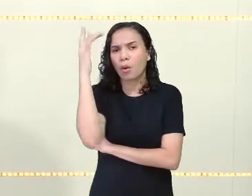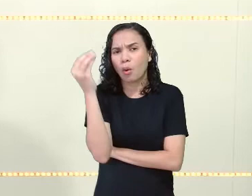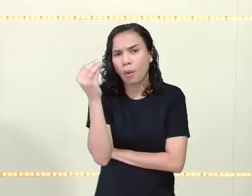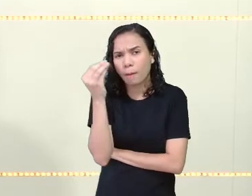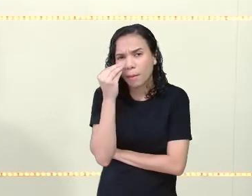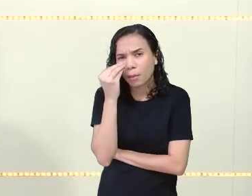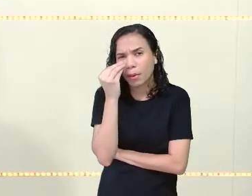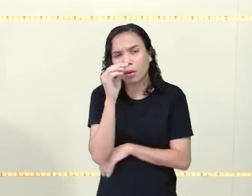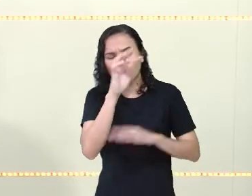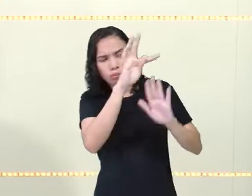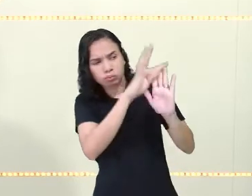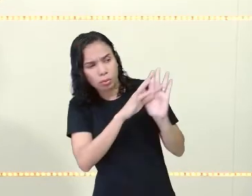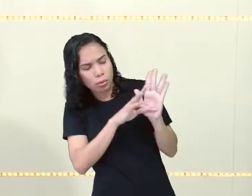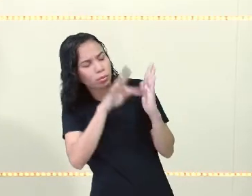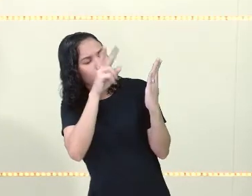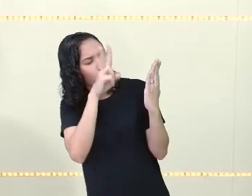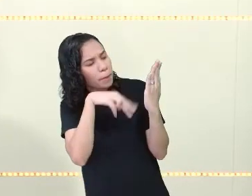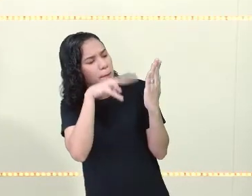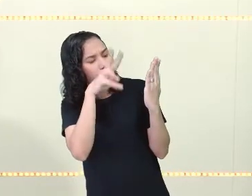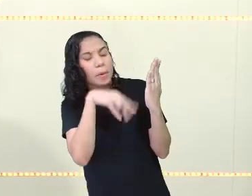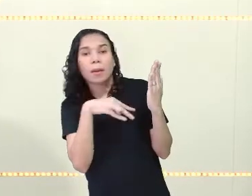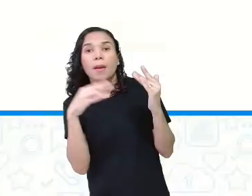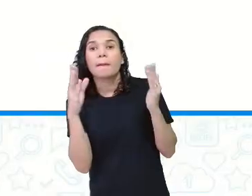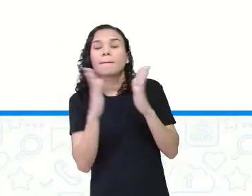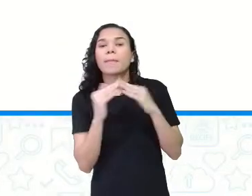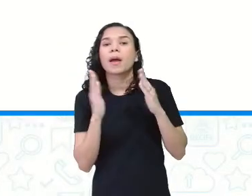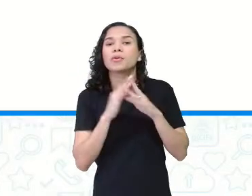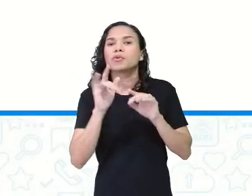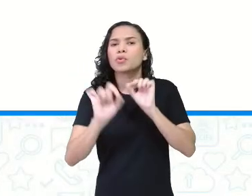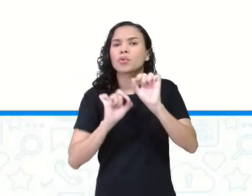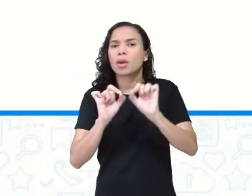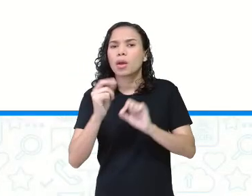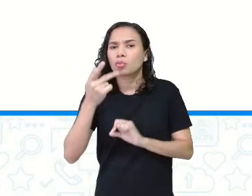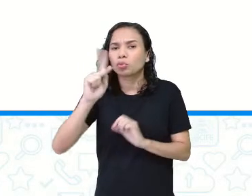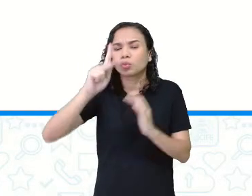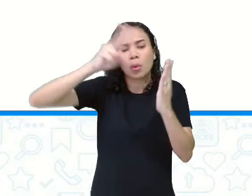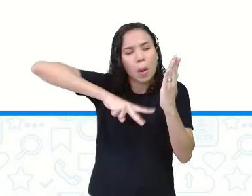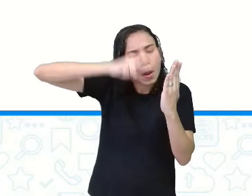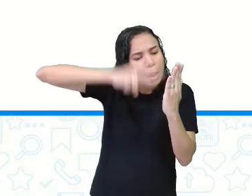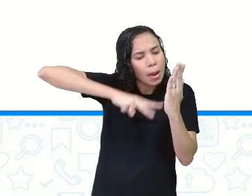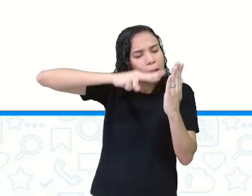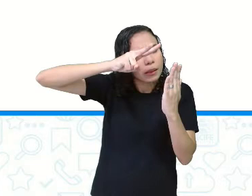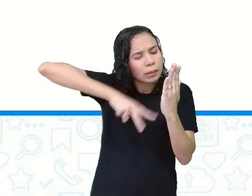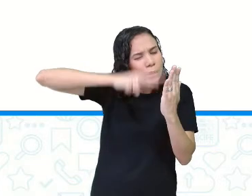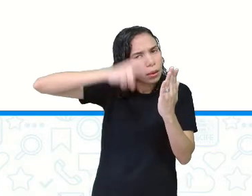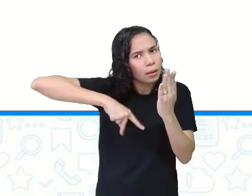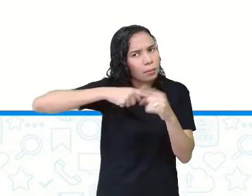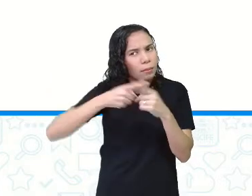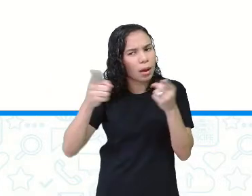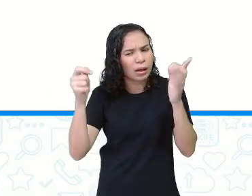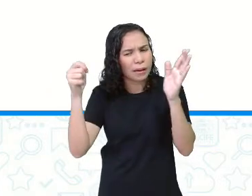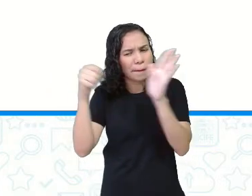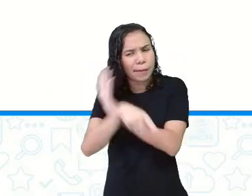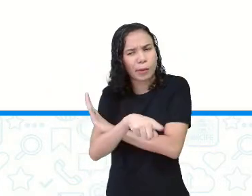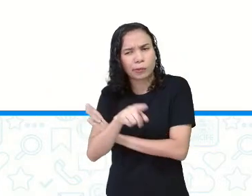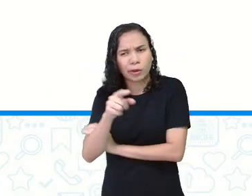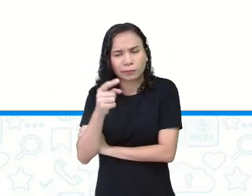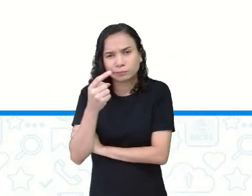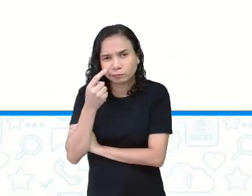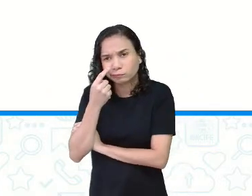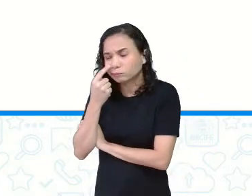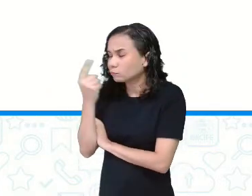esse texto, tá? Tá pedindo para você ler, você vai ler o texto, mas a pergunta é: